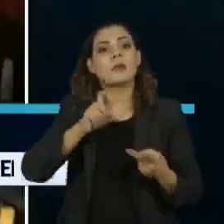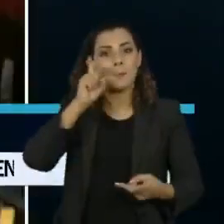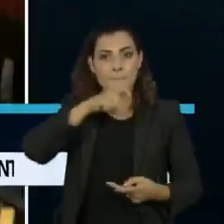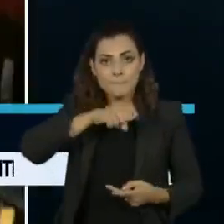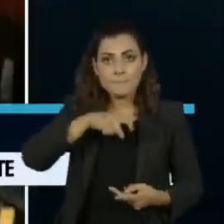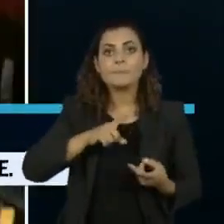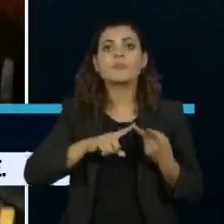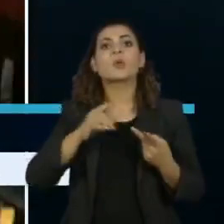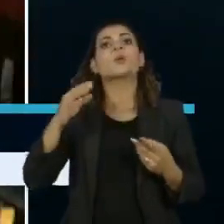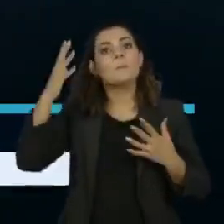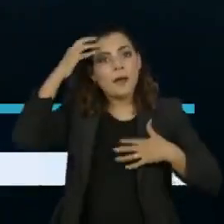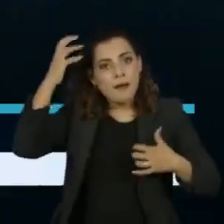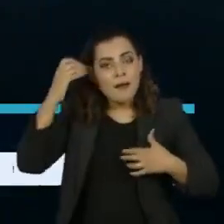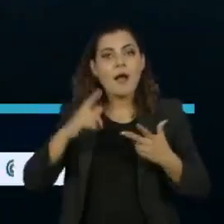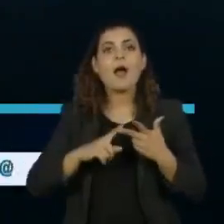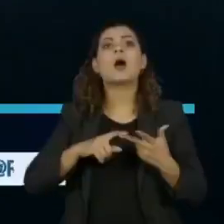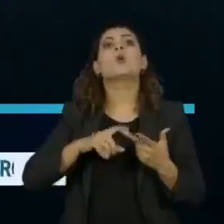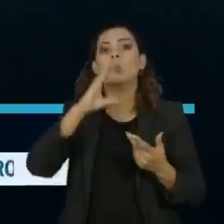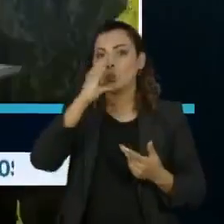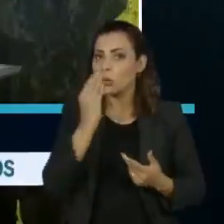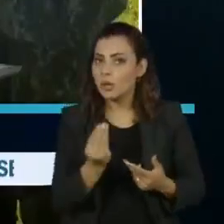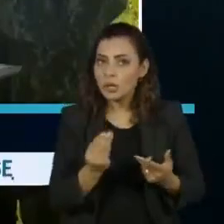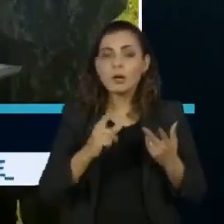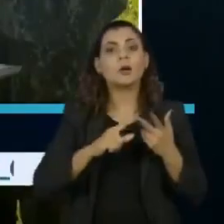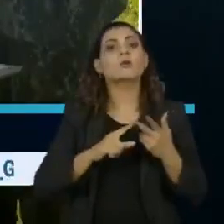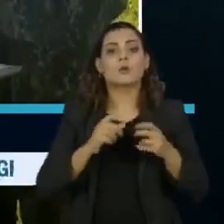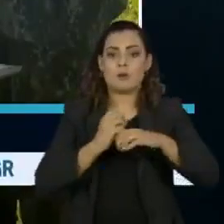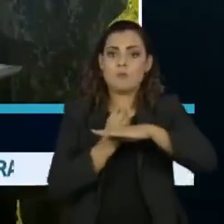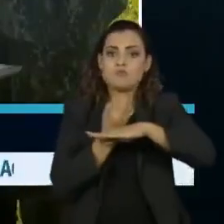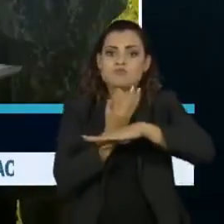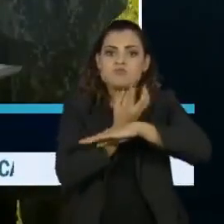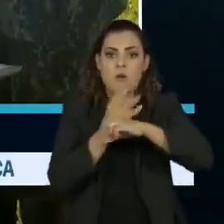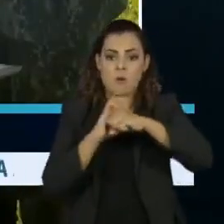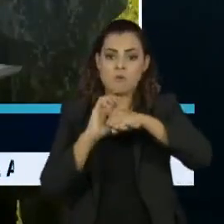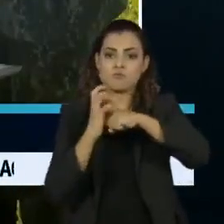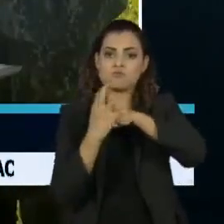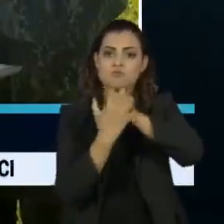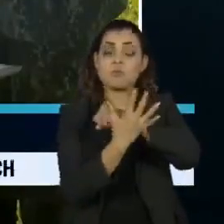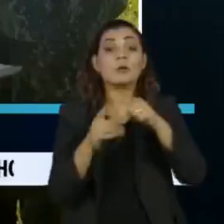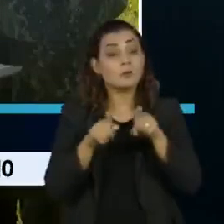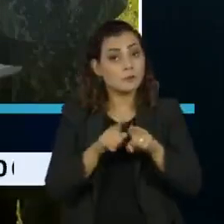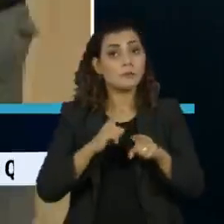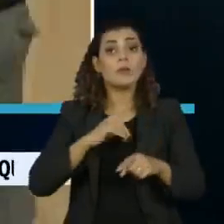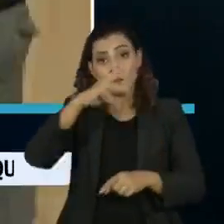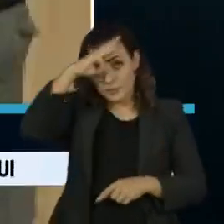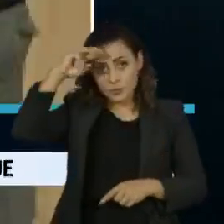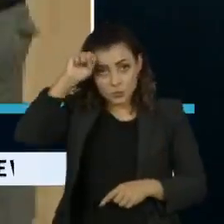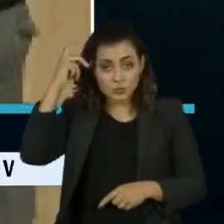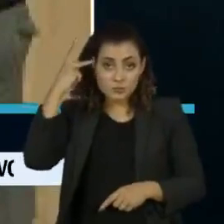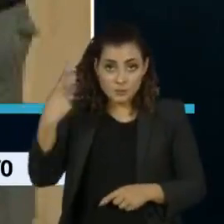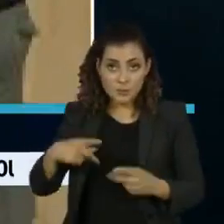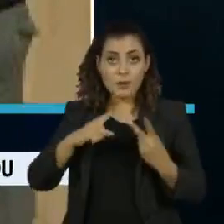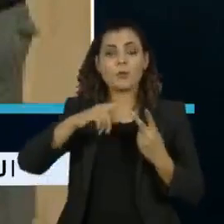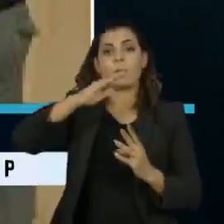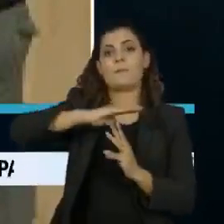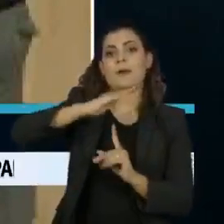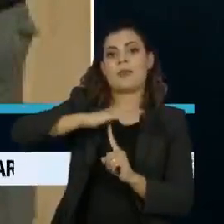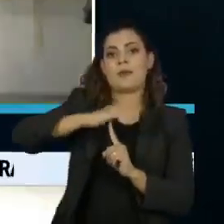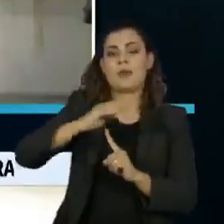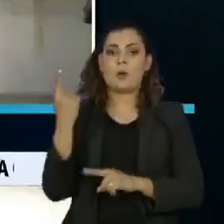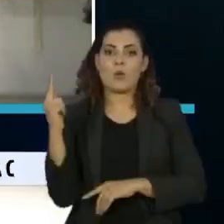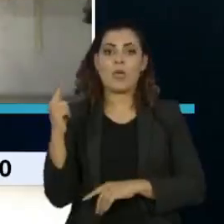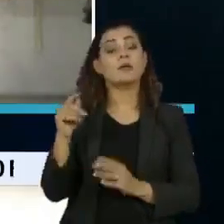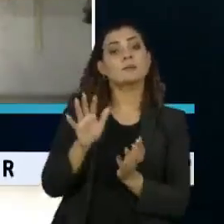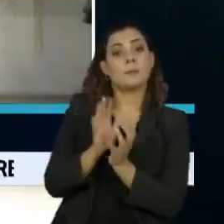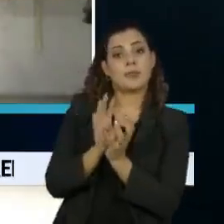papagaios tucanos macacos e até ouriços a ação ocorreu nos estados de São Paulo Mato Grosso do Sul Paraná Goiás